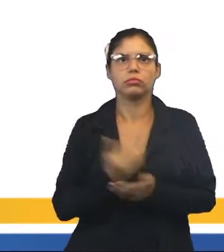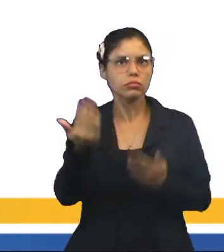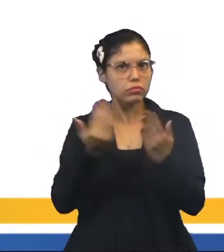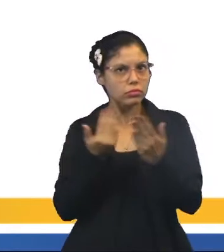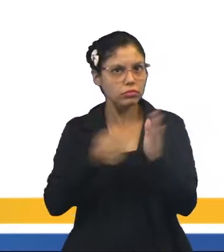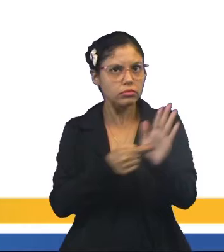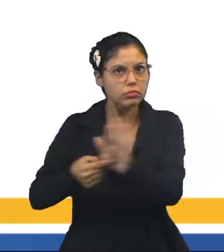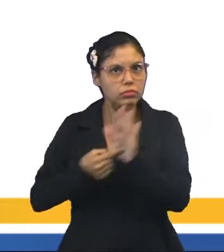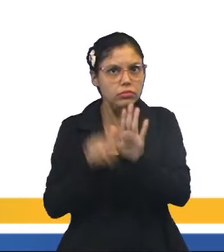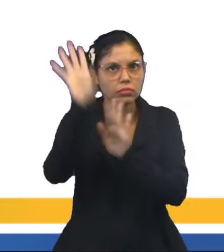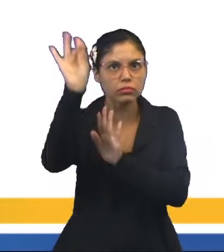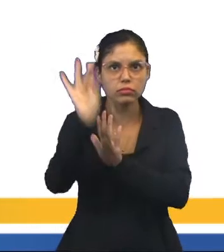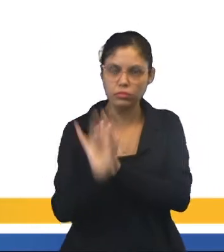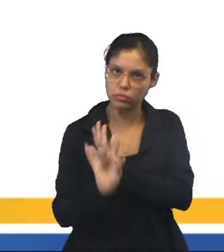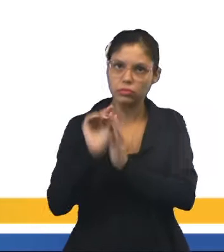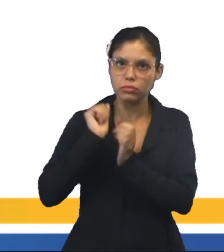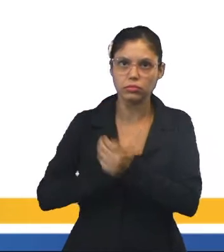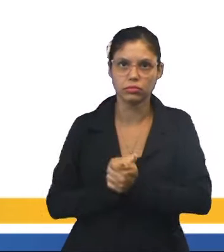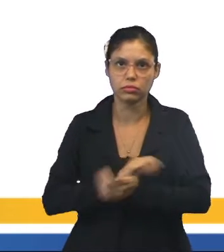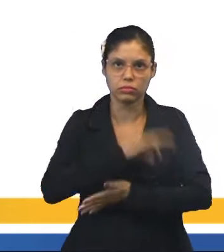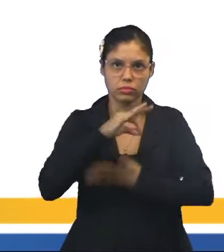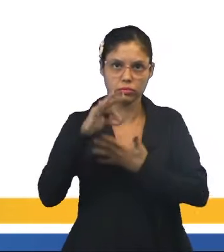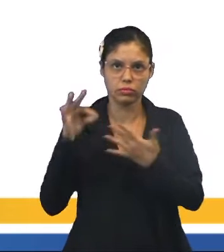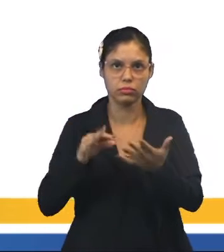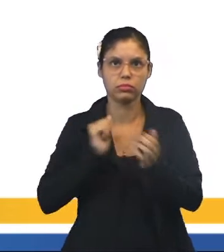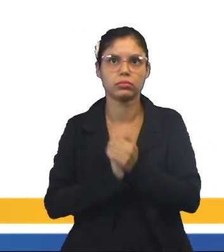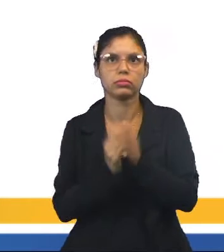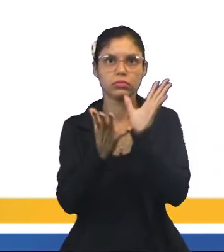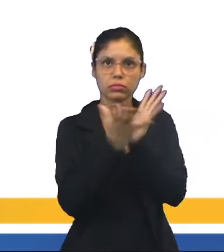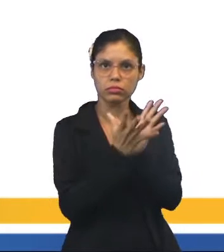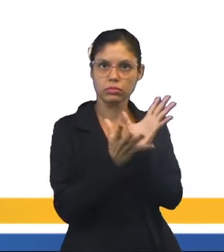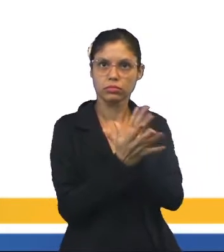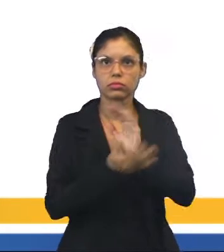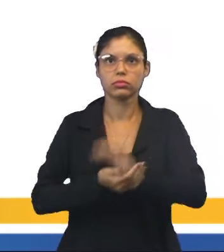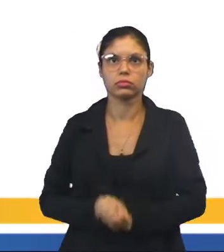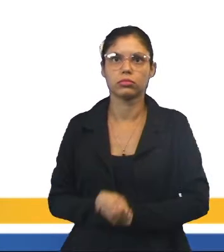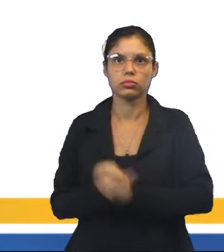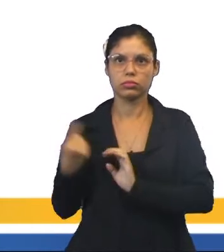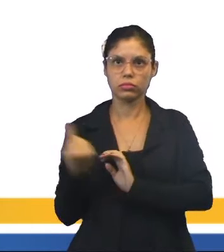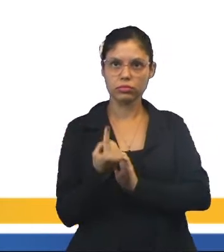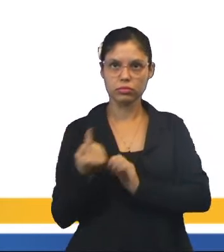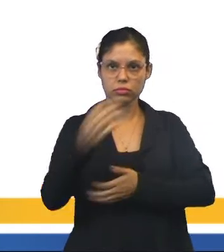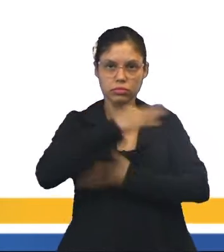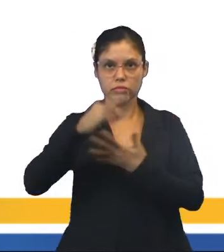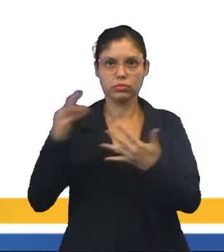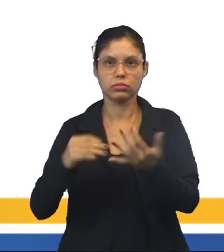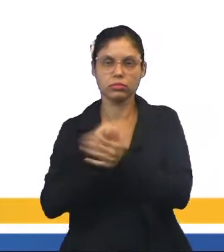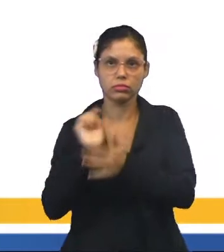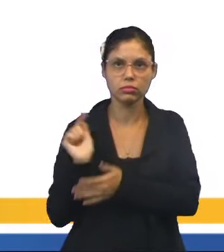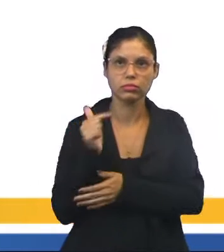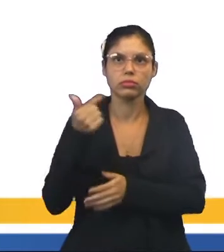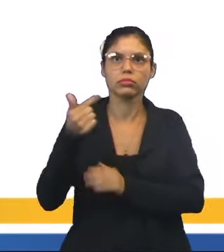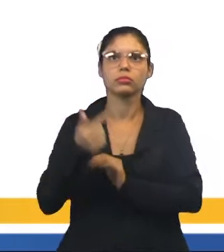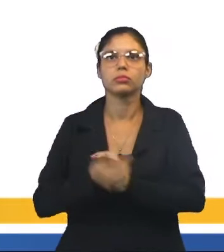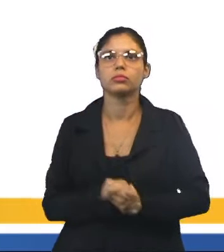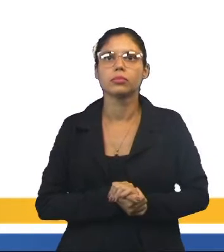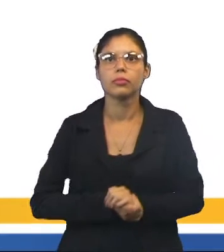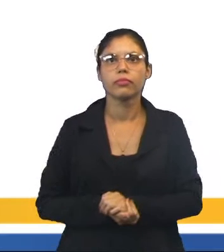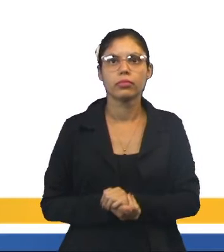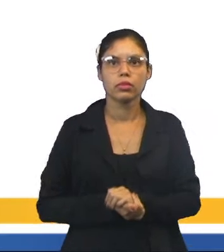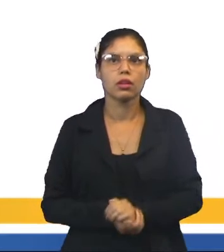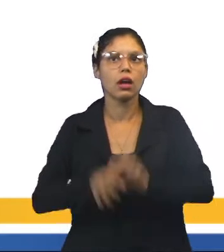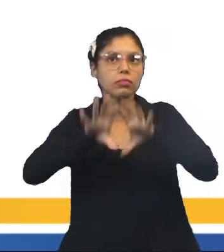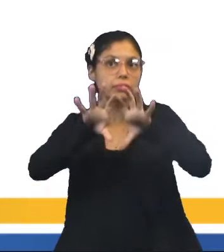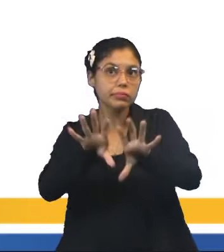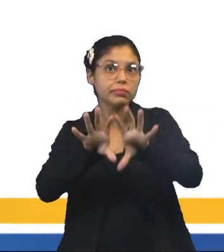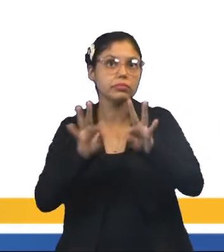variável que relacionam cada elemento de um conjunto a um único elemento de